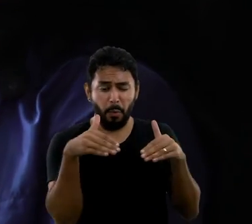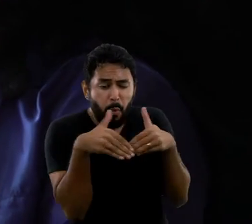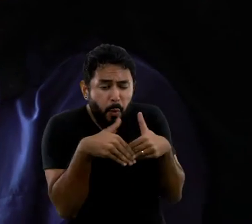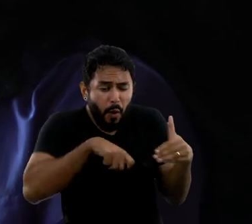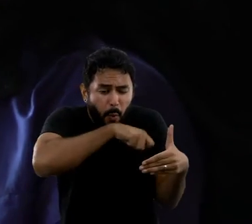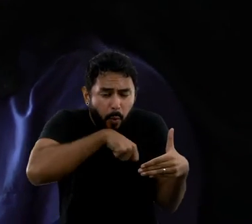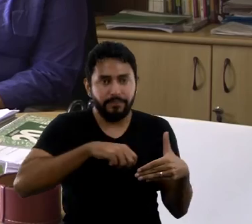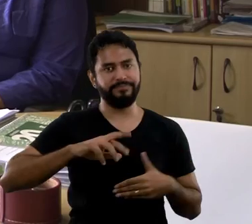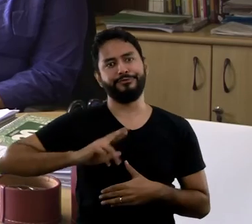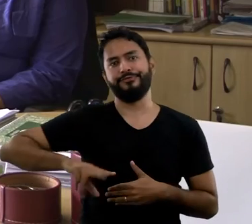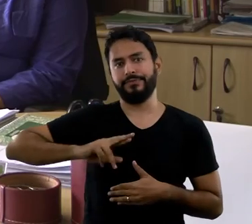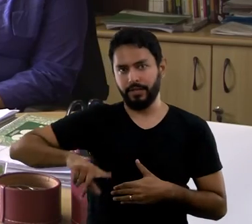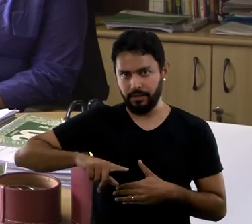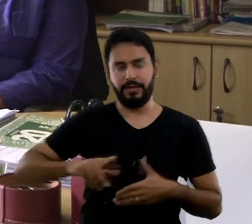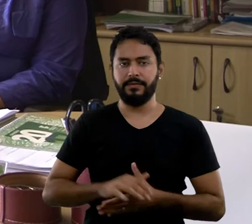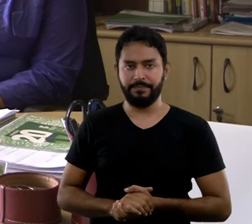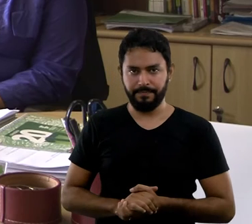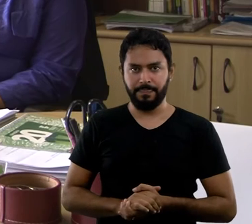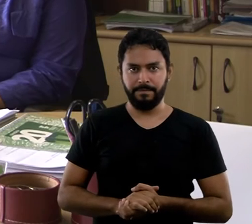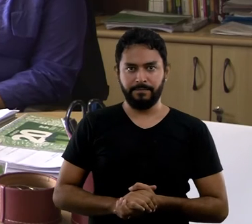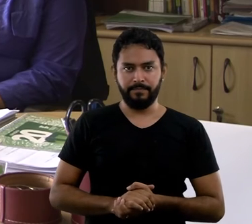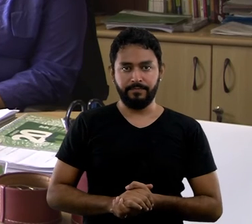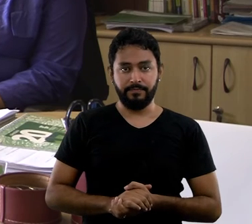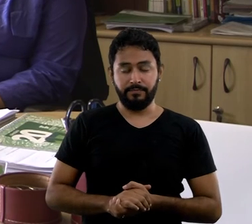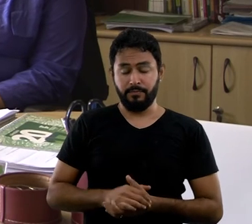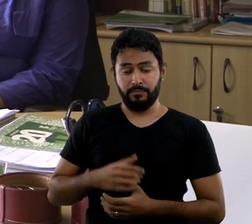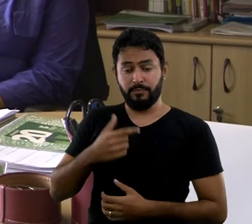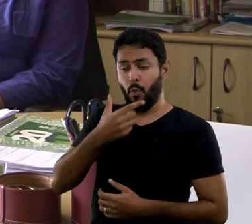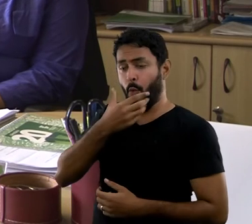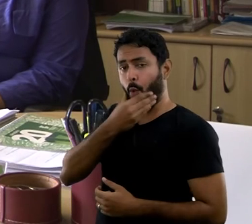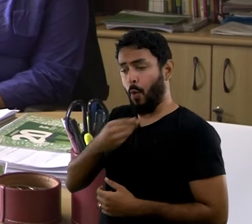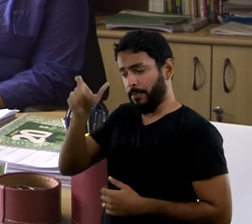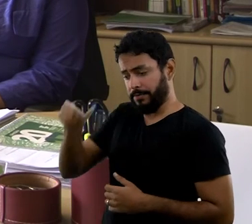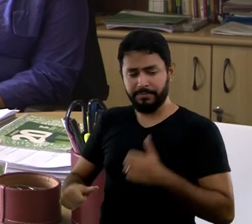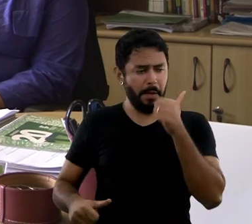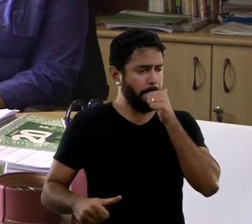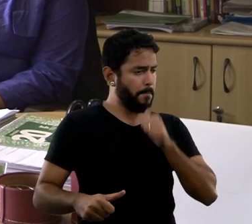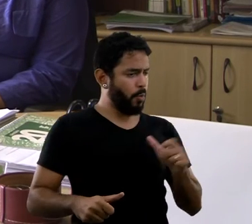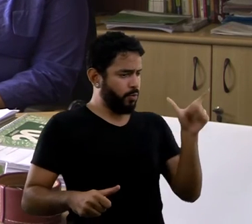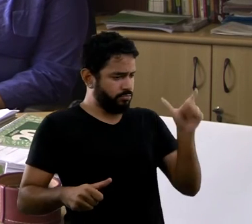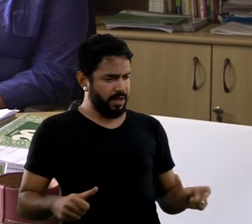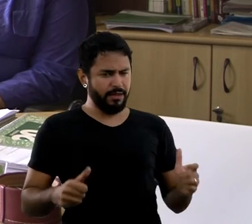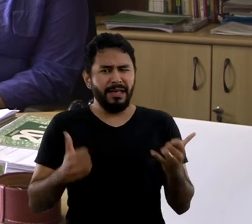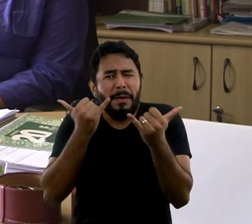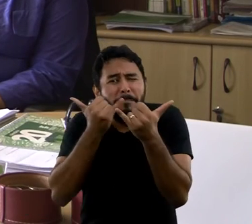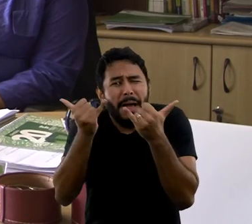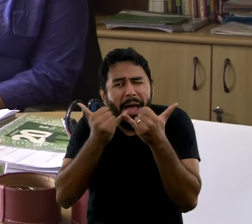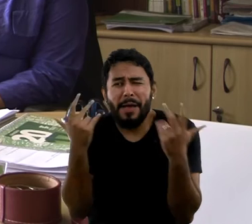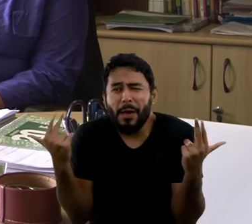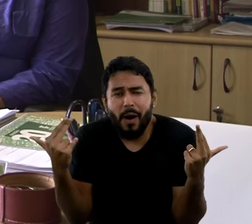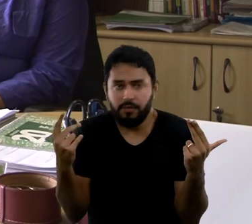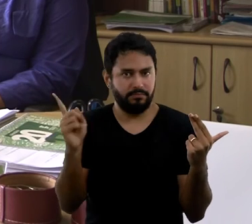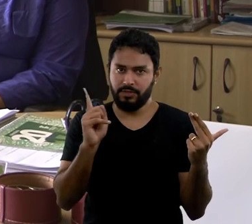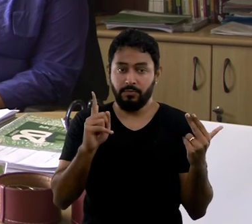domésticos e familiares. Nós não aspiramos a ser iguais aos homens. Nós aspiramos a ter as